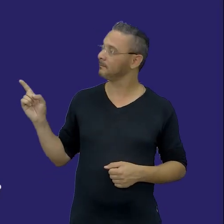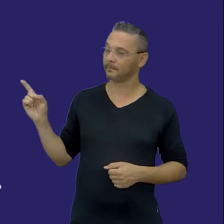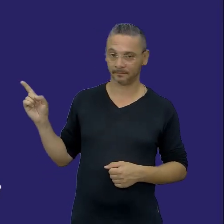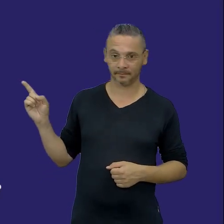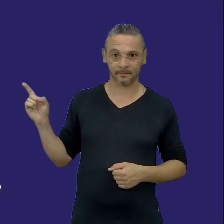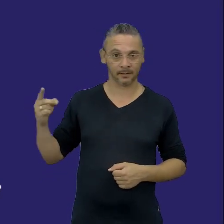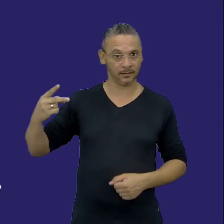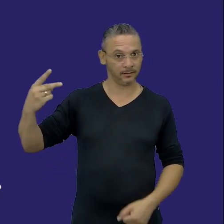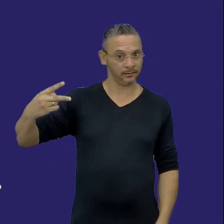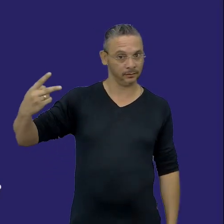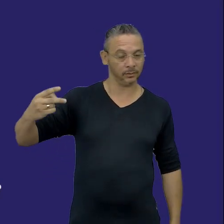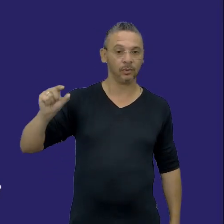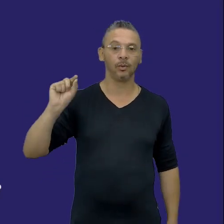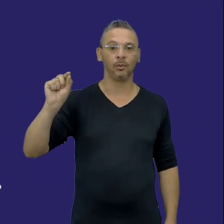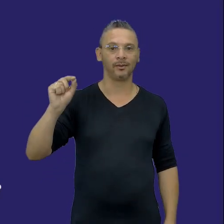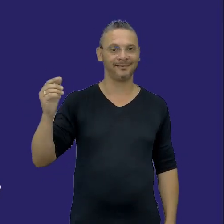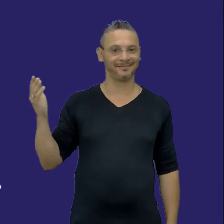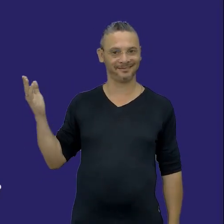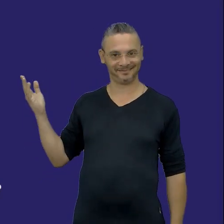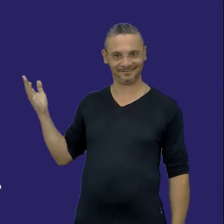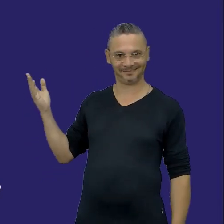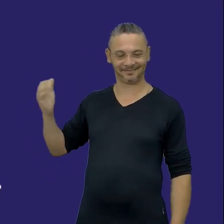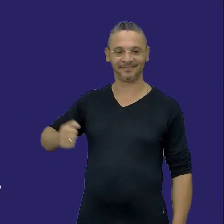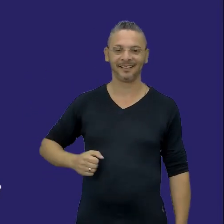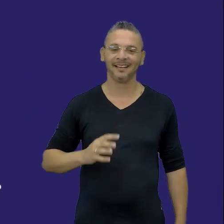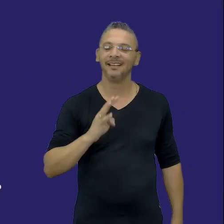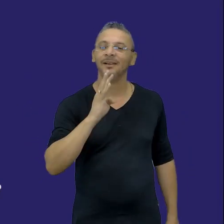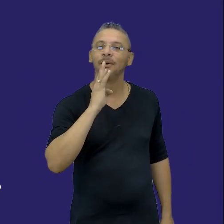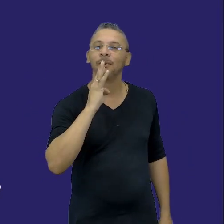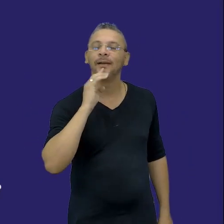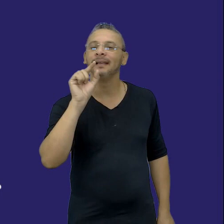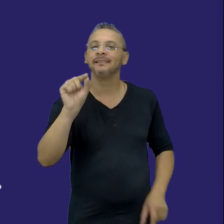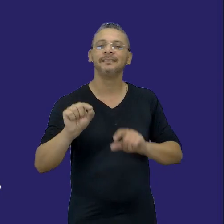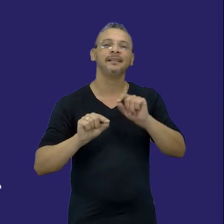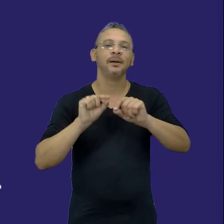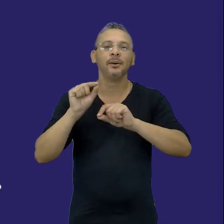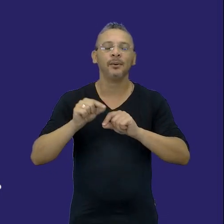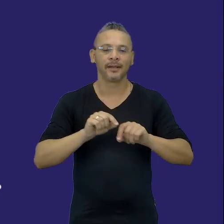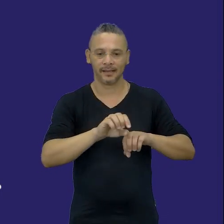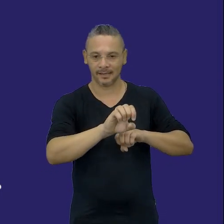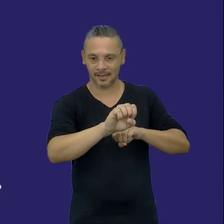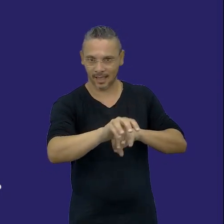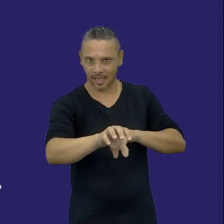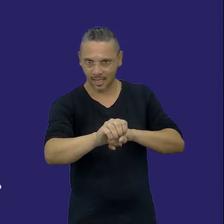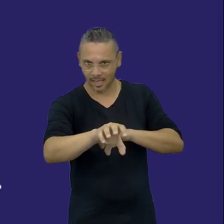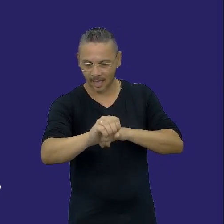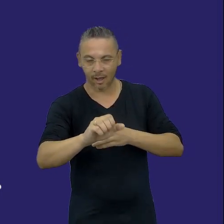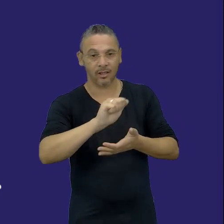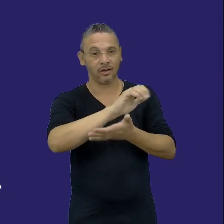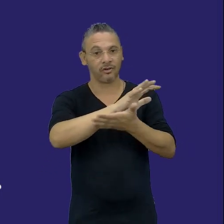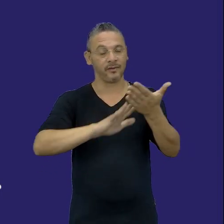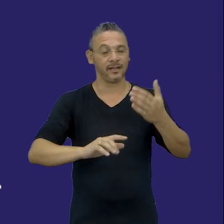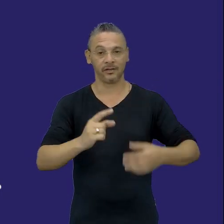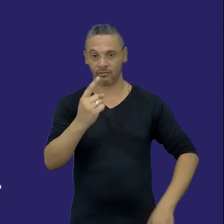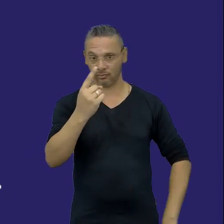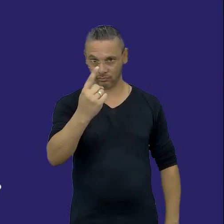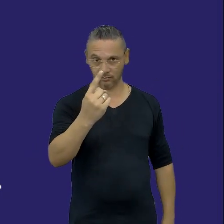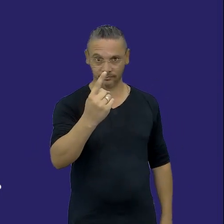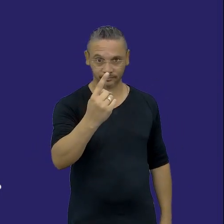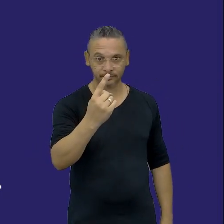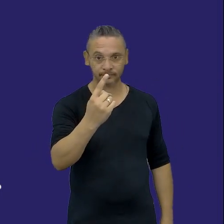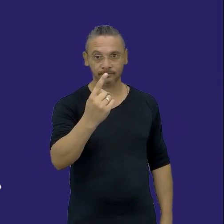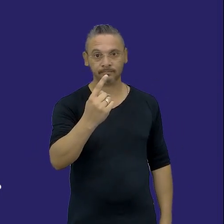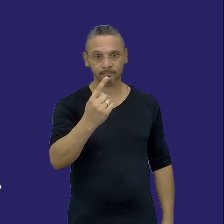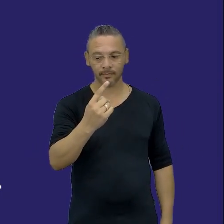Nesse segundo momento, nós vamos conhecer e analisar uma aula da sequência de atividades 1,